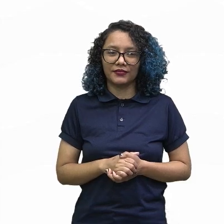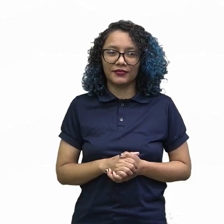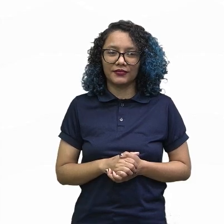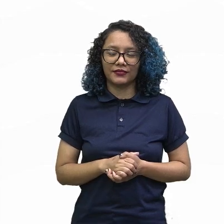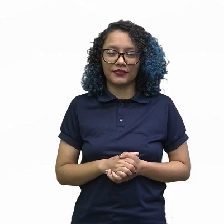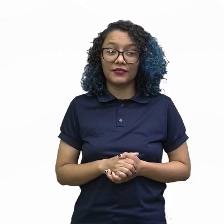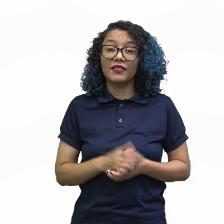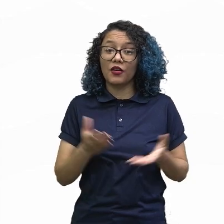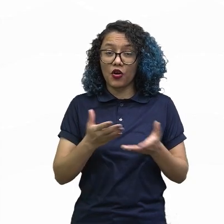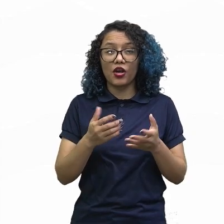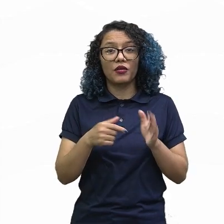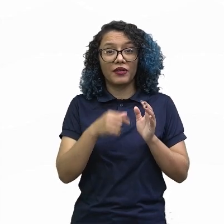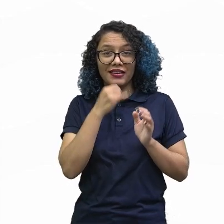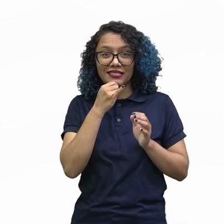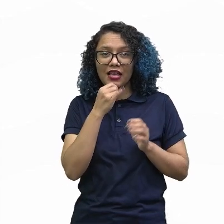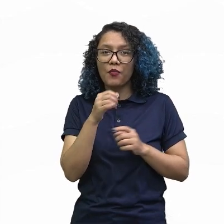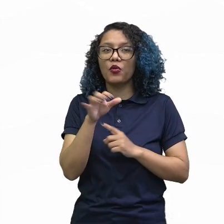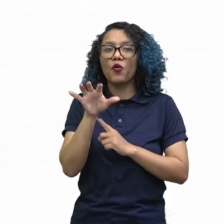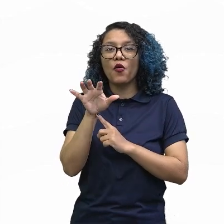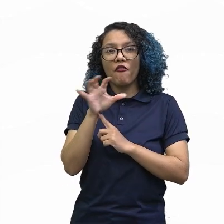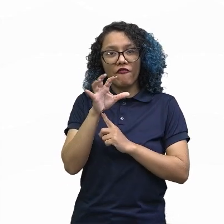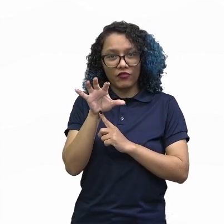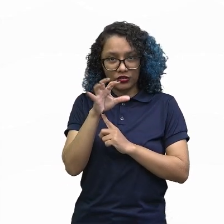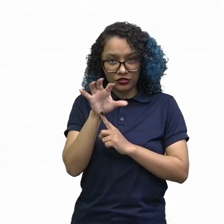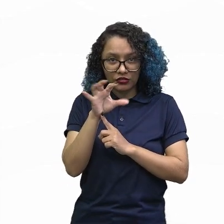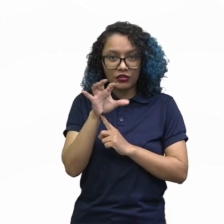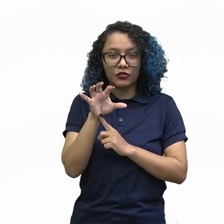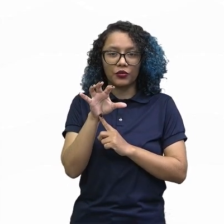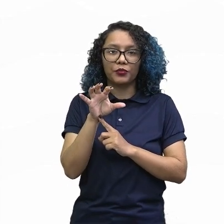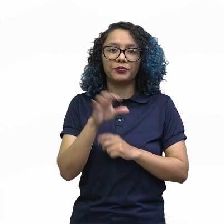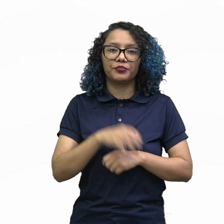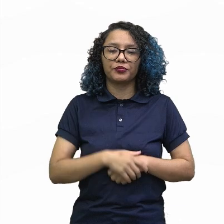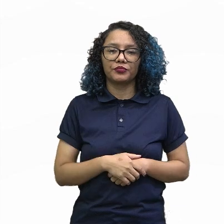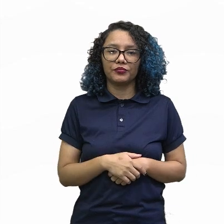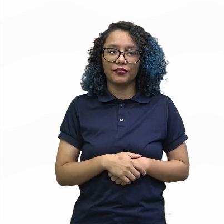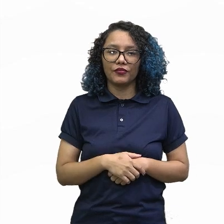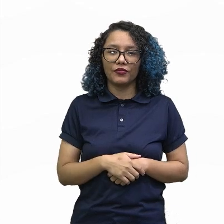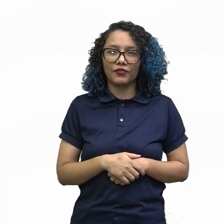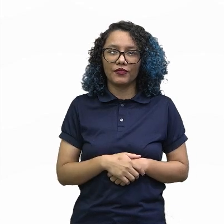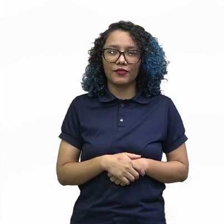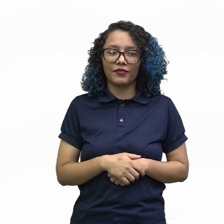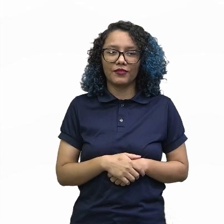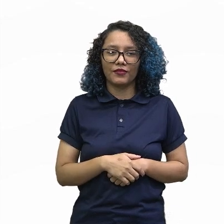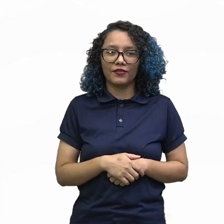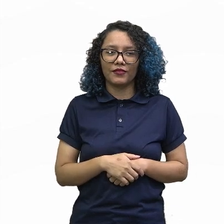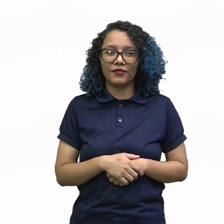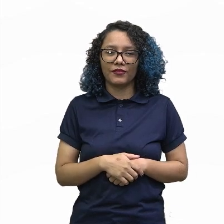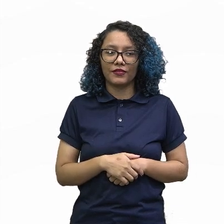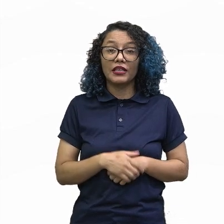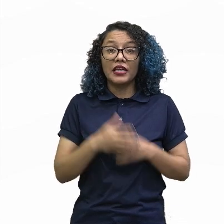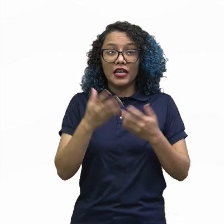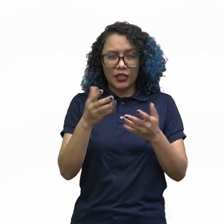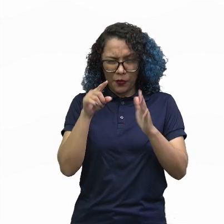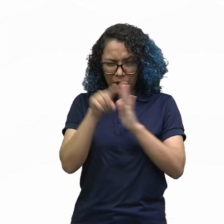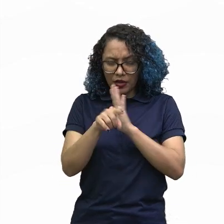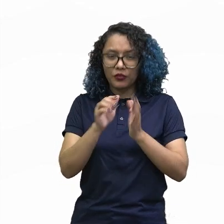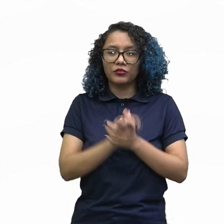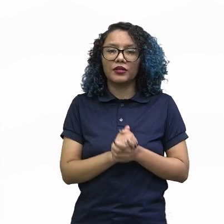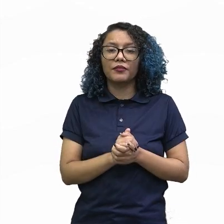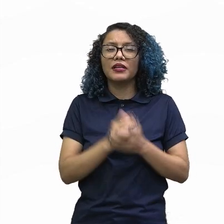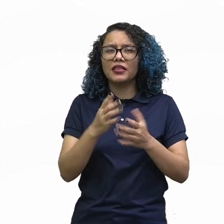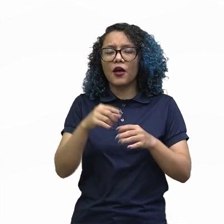um ventilador, por exemplo. Trago aqui esse aparelho e pergunto a você,